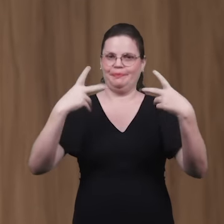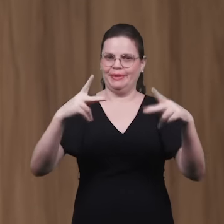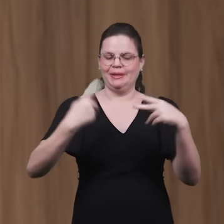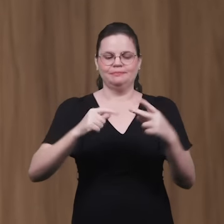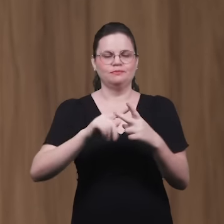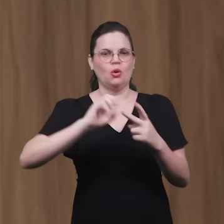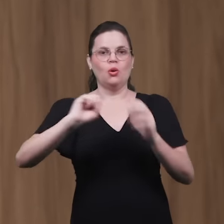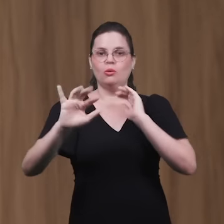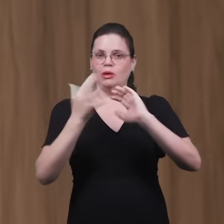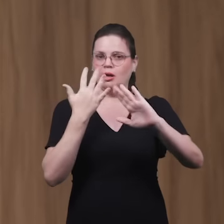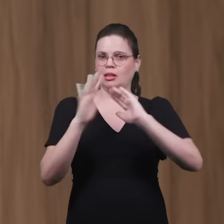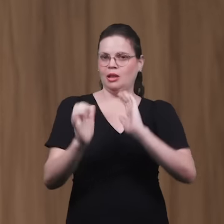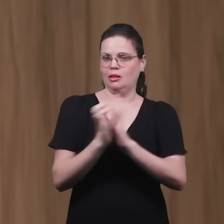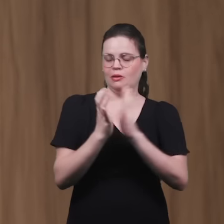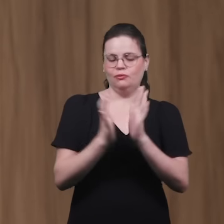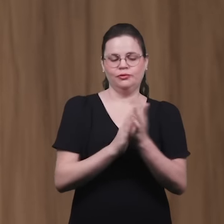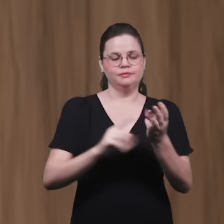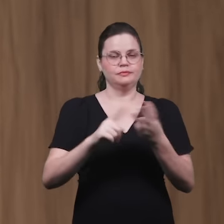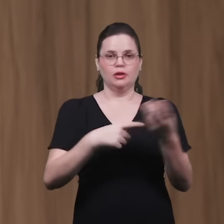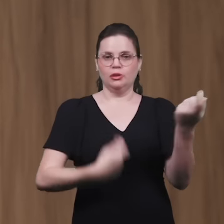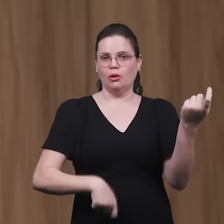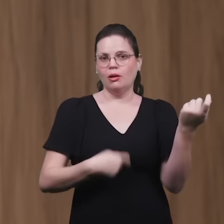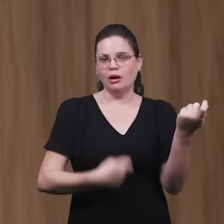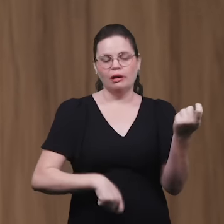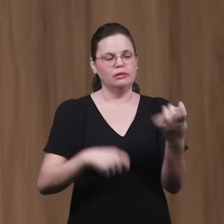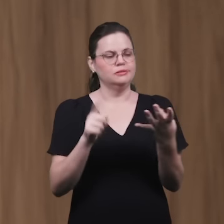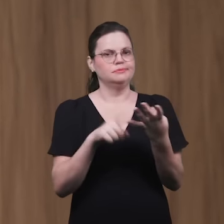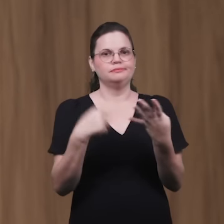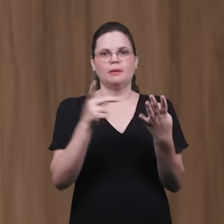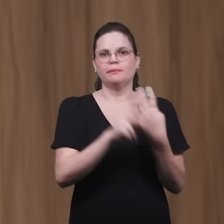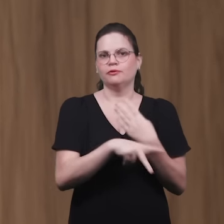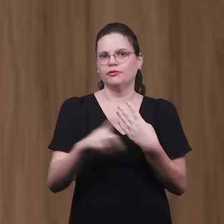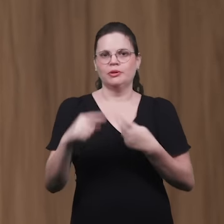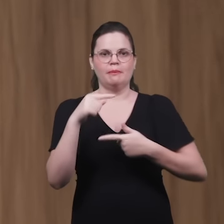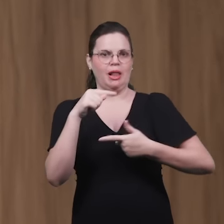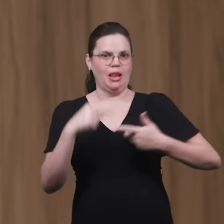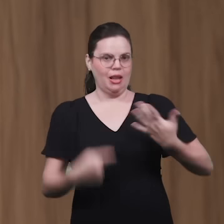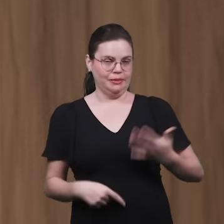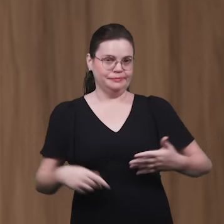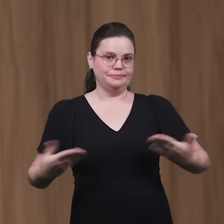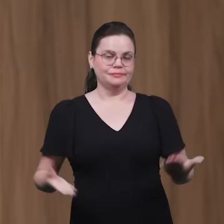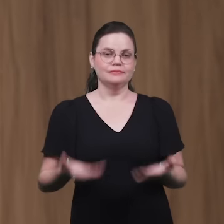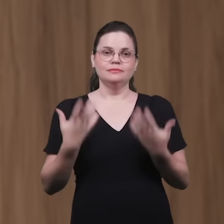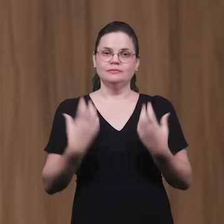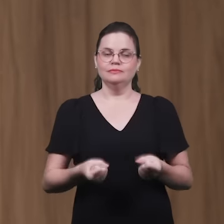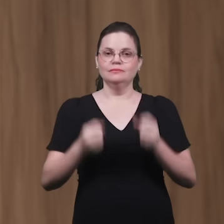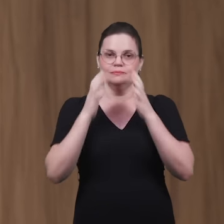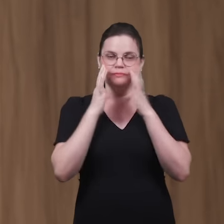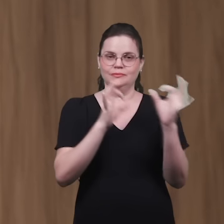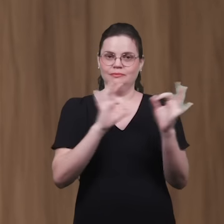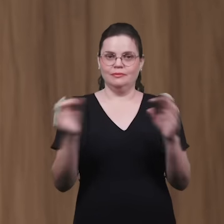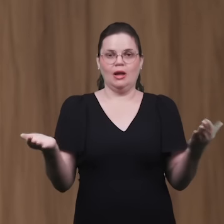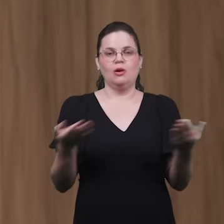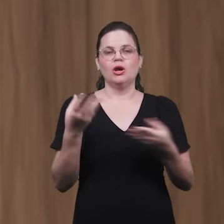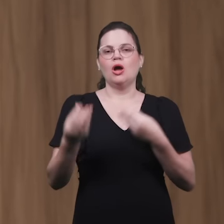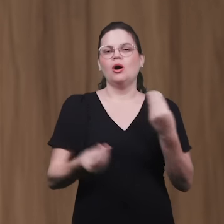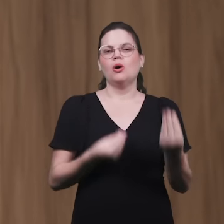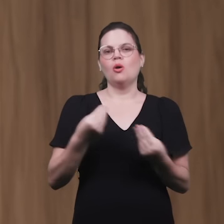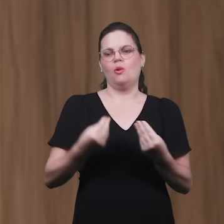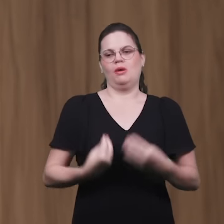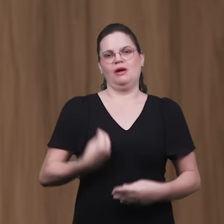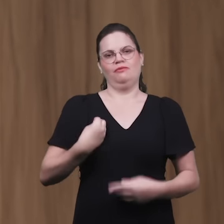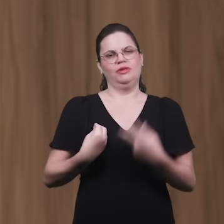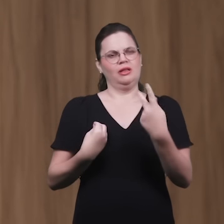para cantar um louvor, seja para tocar um instrumento. Vamos ver então agora isso na vida do crente, como deve